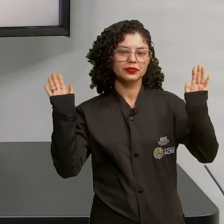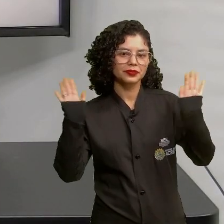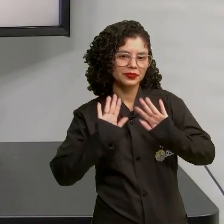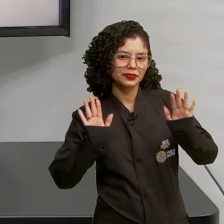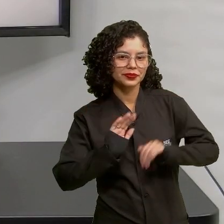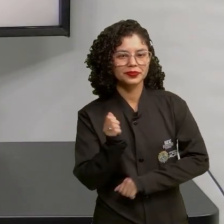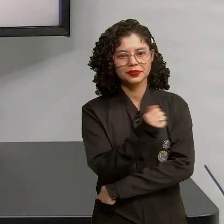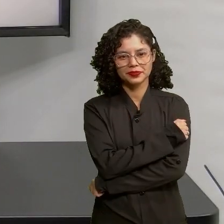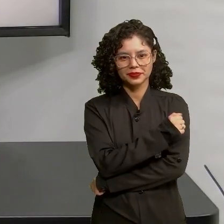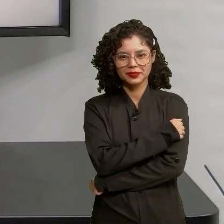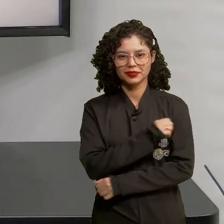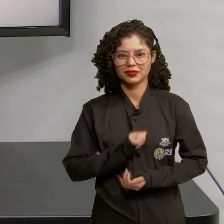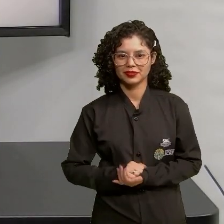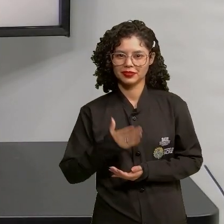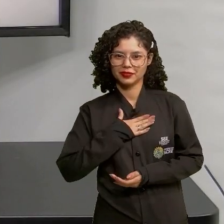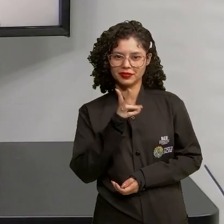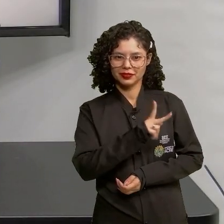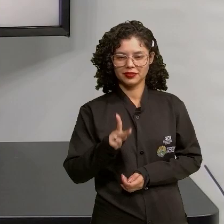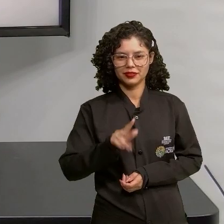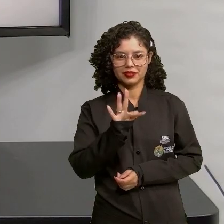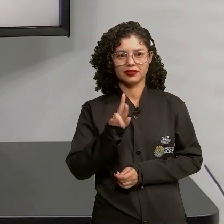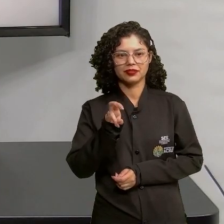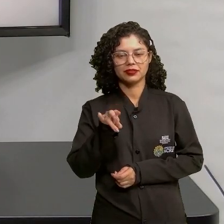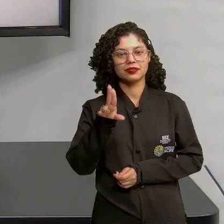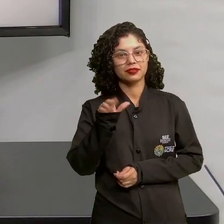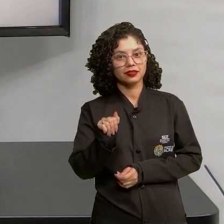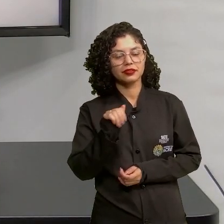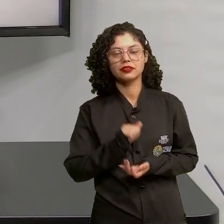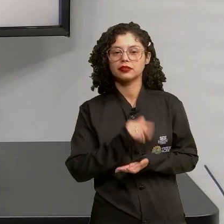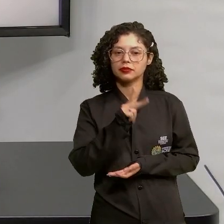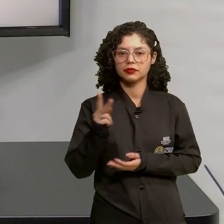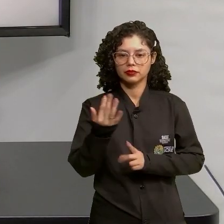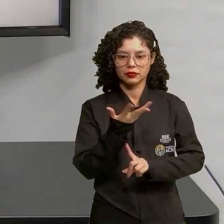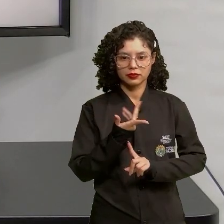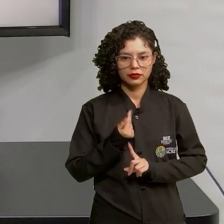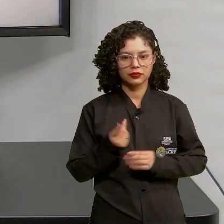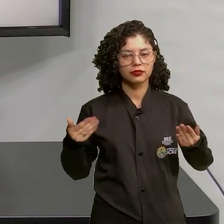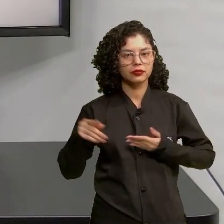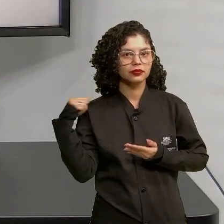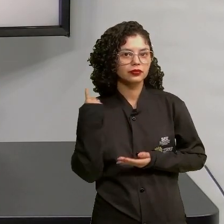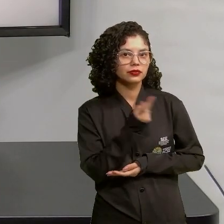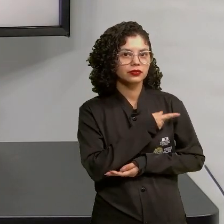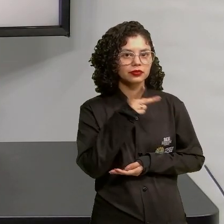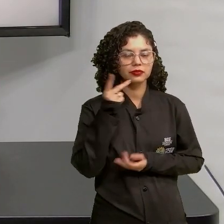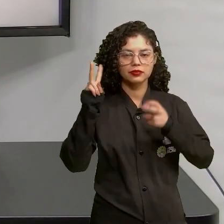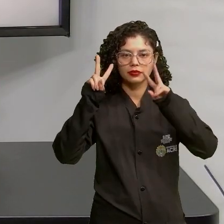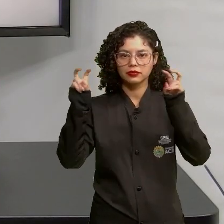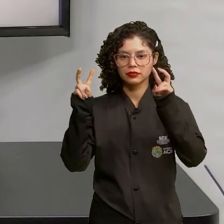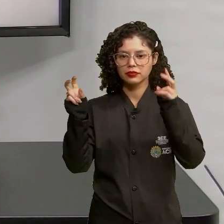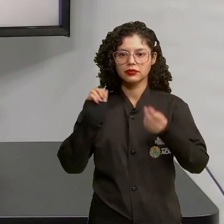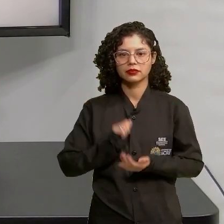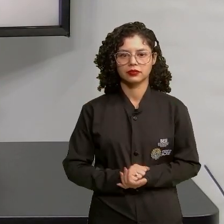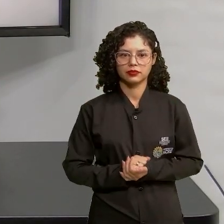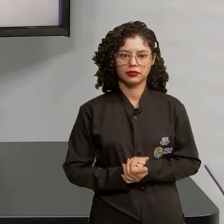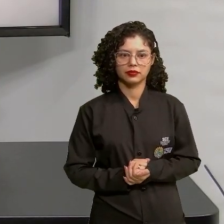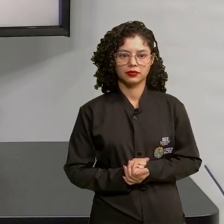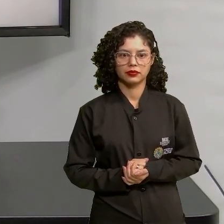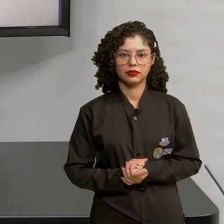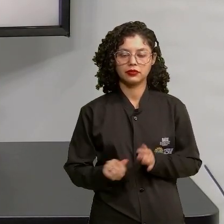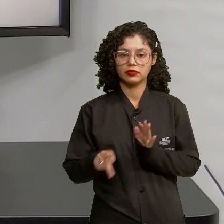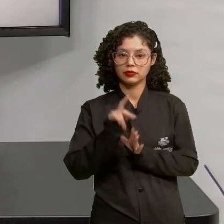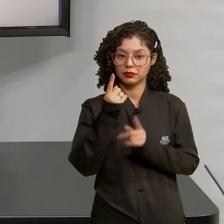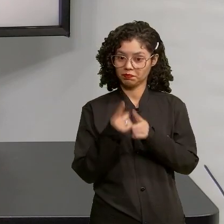Olá, estudantes, tudo bem? Eu sou a professora Fernanda, professora de arte, e hoje nós vamos falar na nossa aula sobre